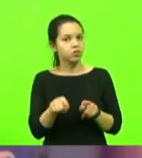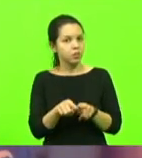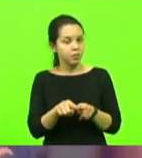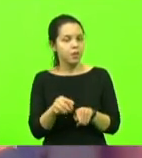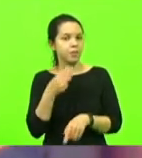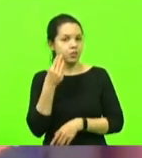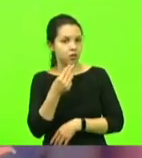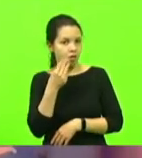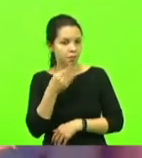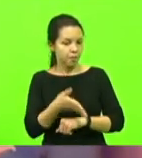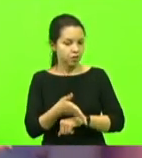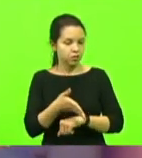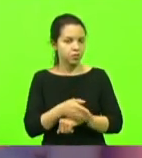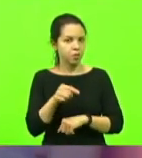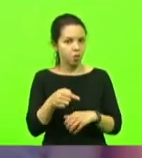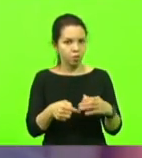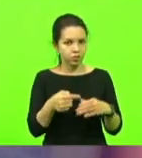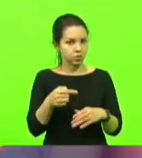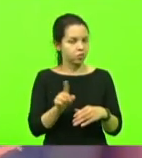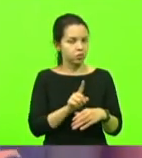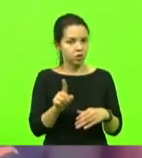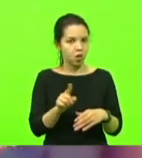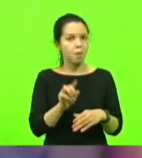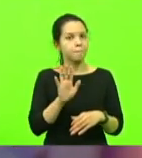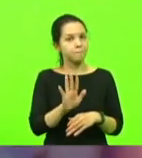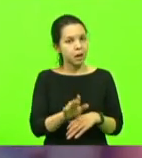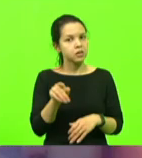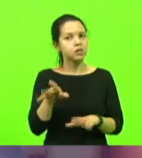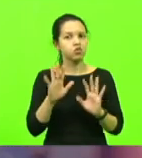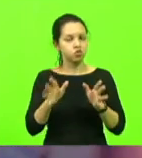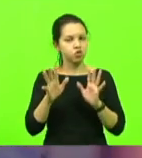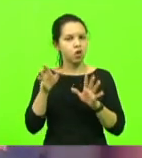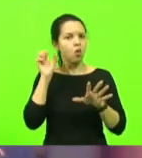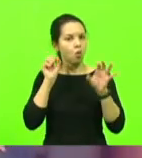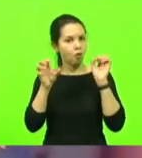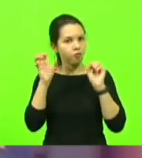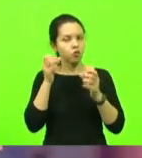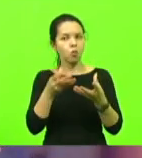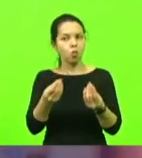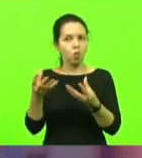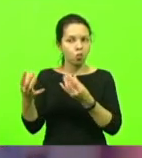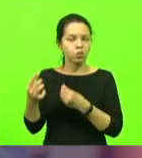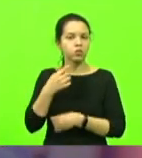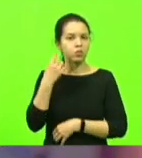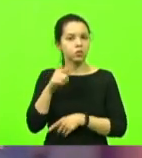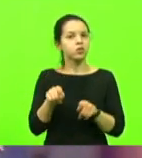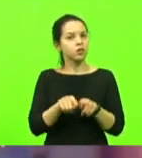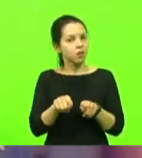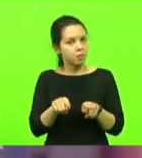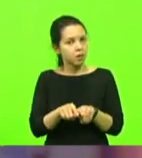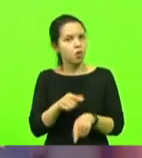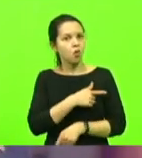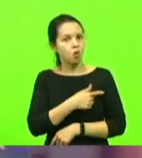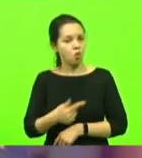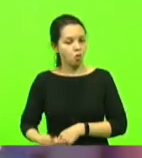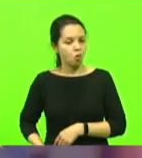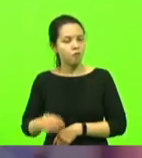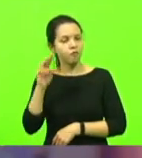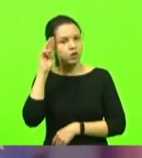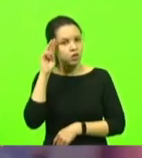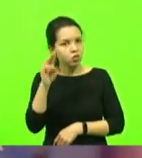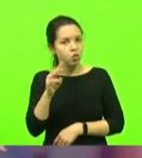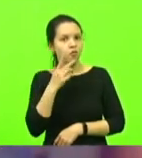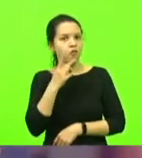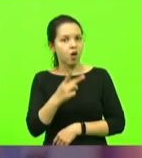dessa comissão, já ouviu de diferentes deputados e do próprio governador a manifestação de